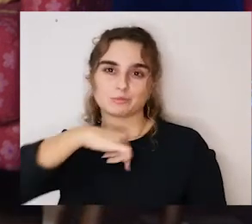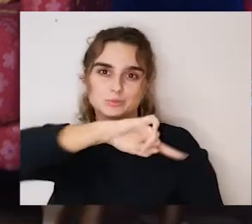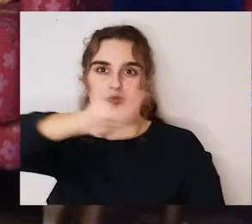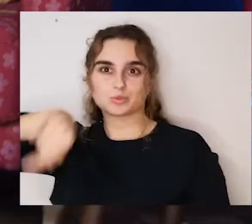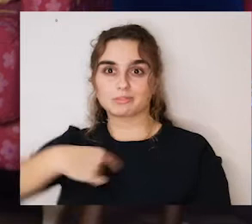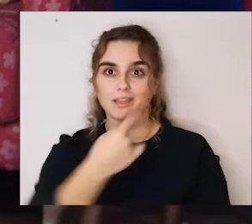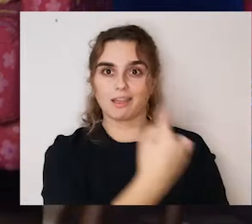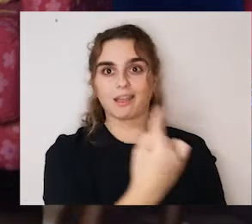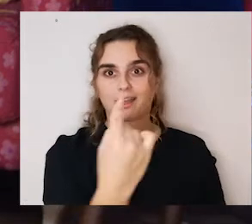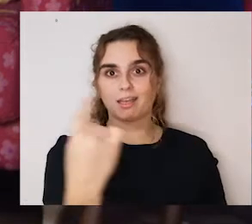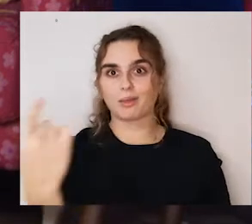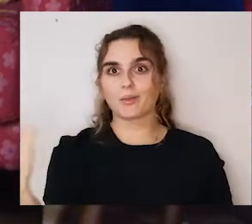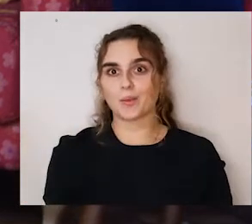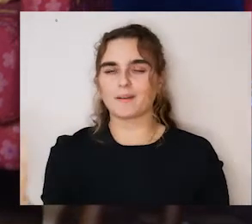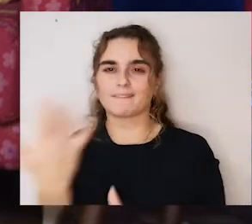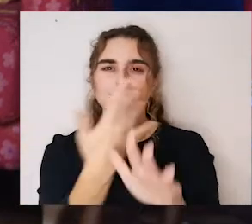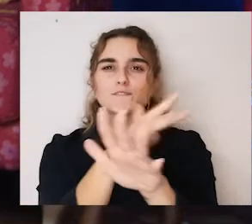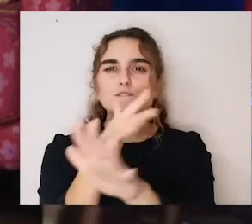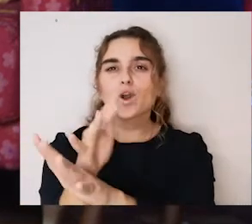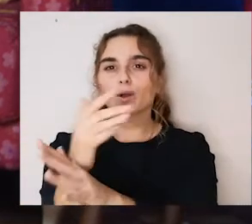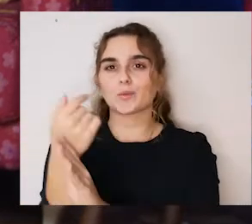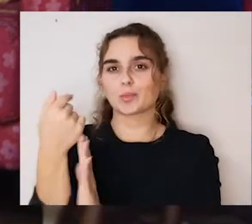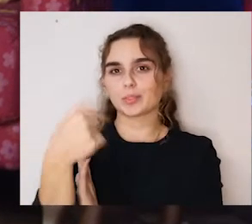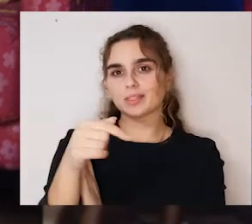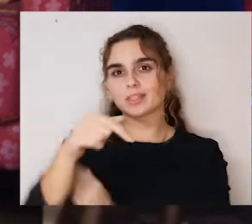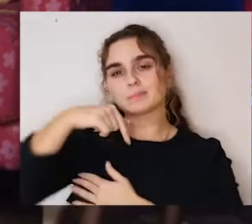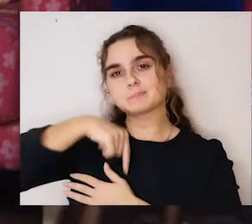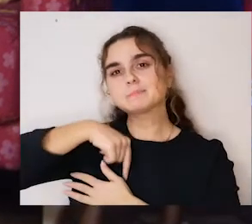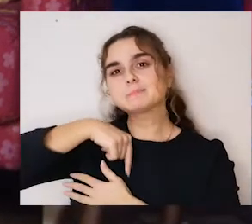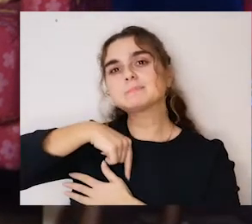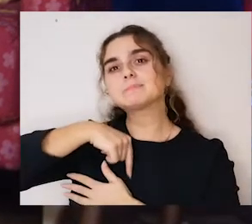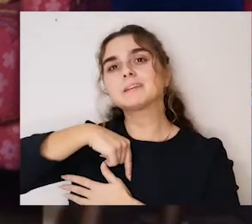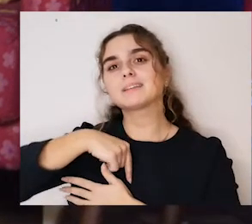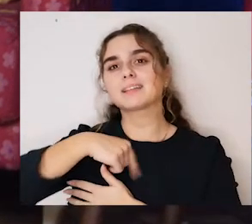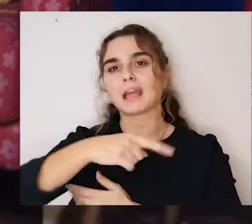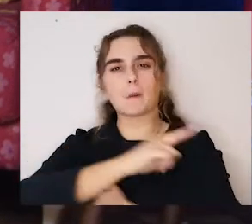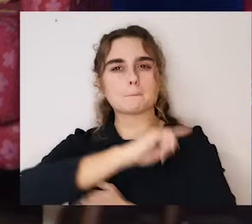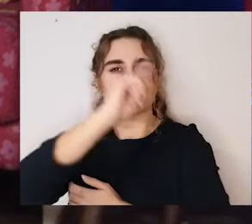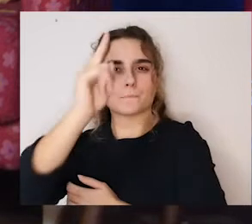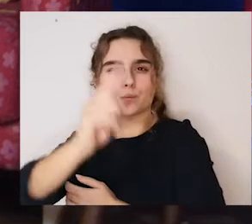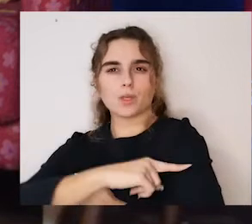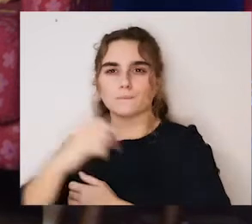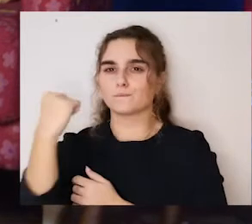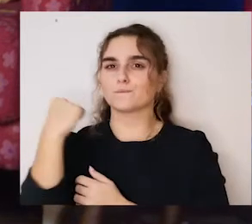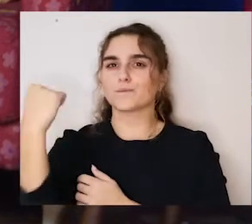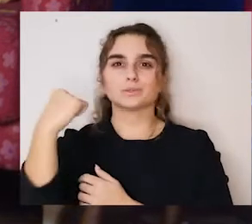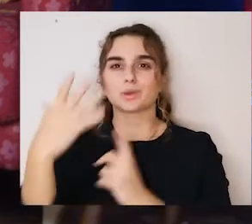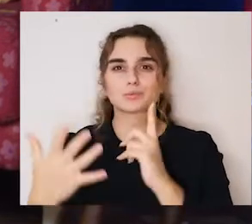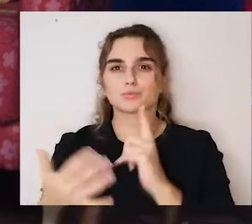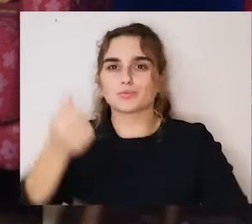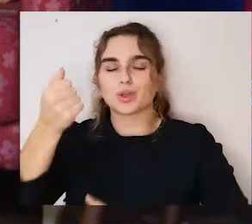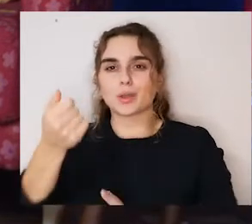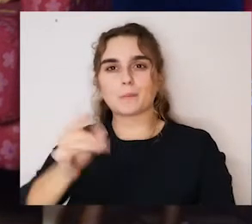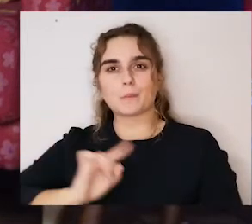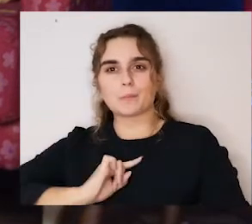somos todas e todos nós, porque nós somos um bocadinho de fogo, cheios e cheias de poder, para sermos quem